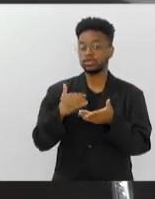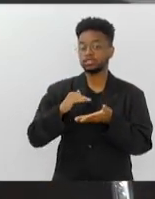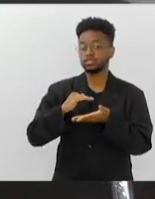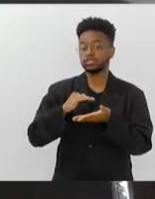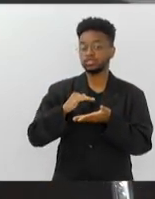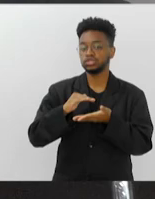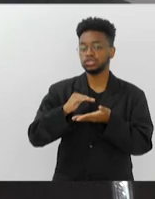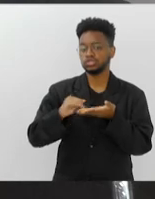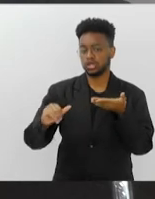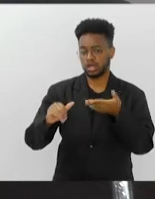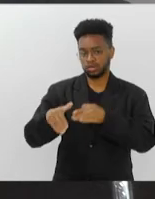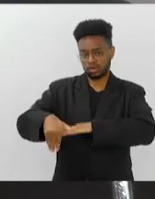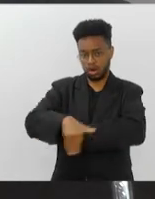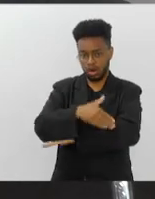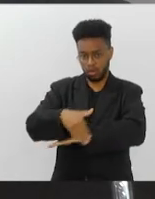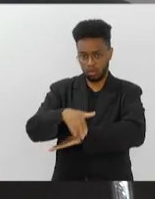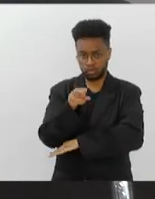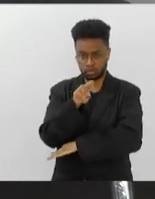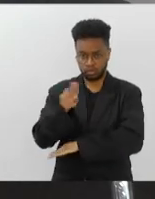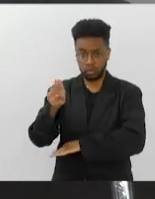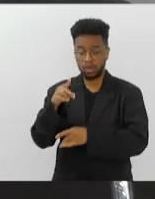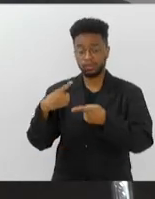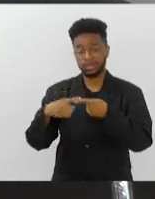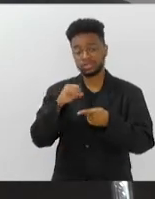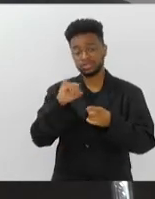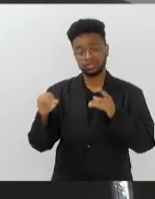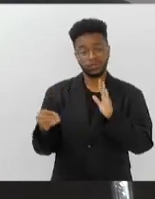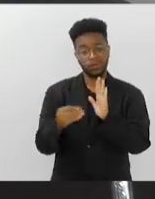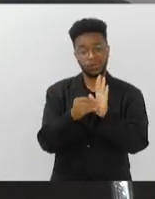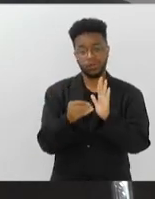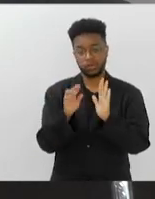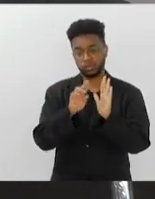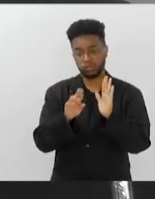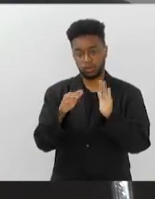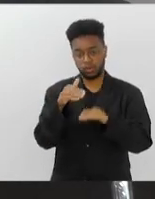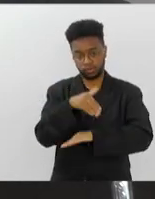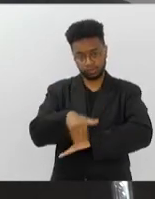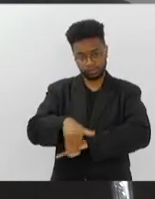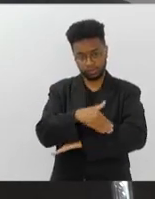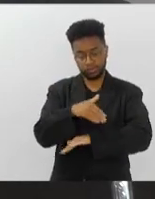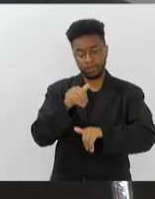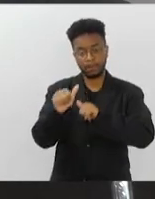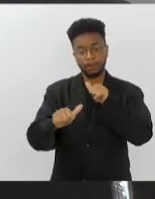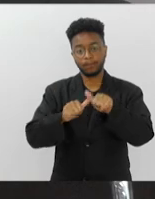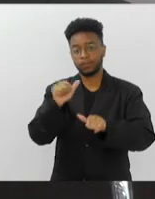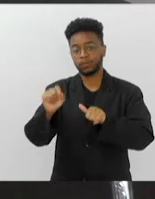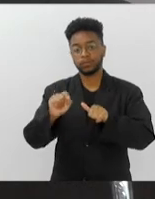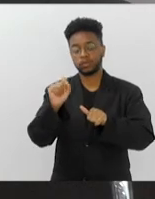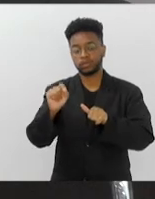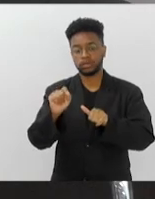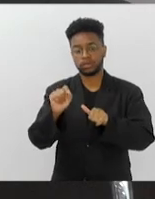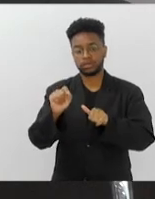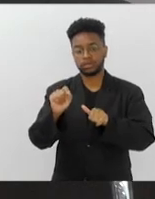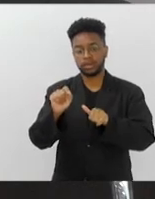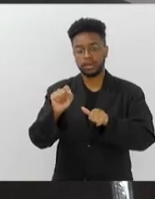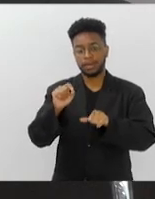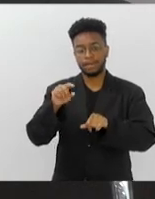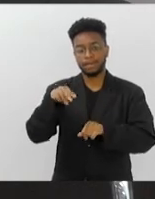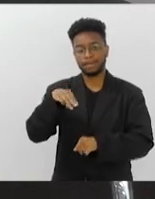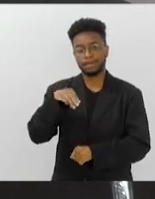tirei o endereço. Porque quando você bota endereço, você se transforma em